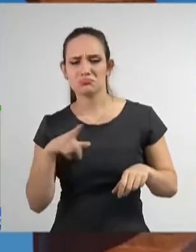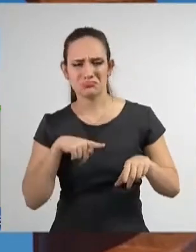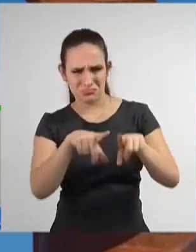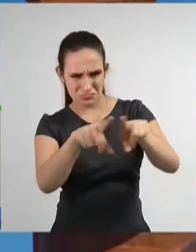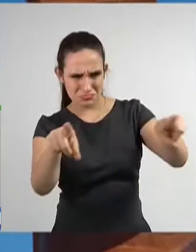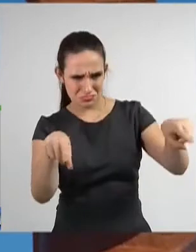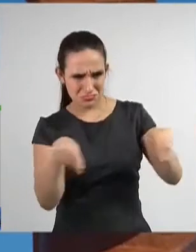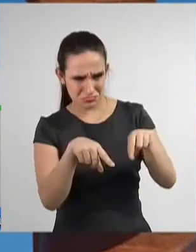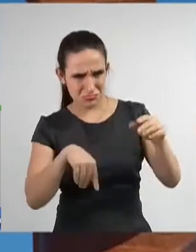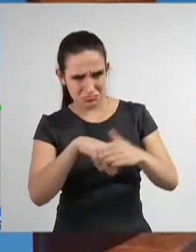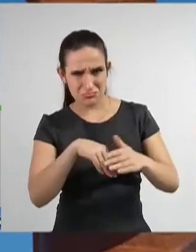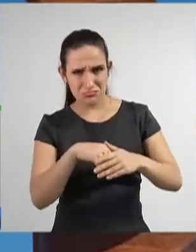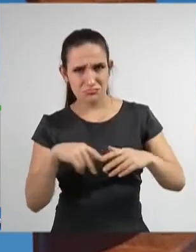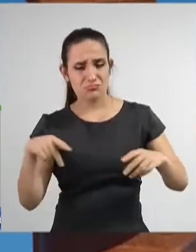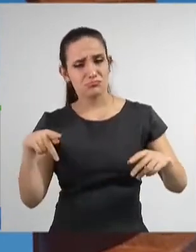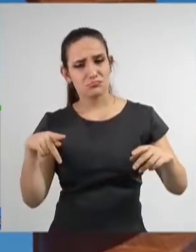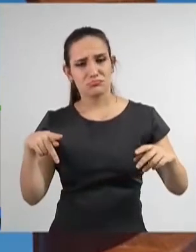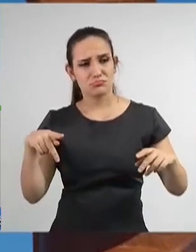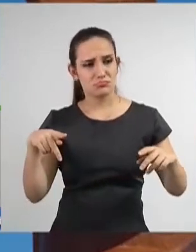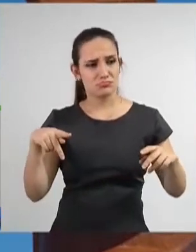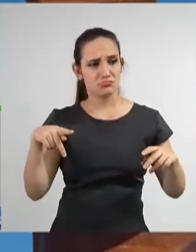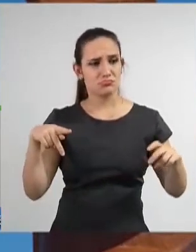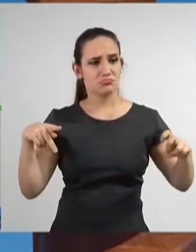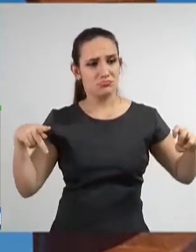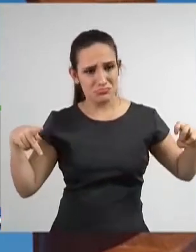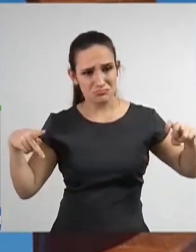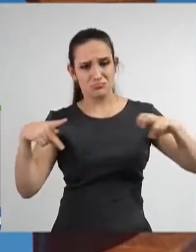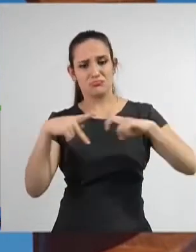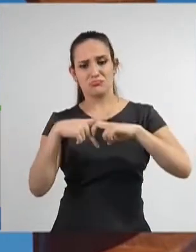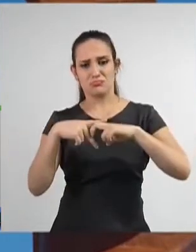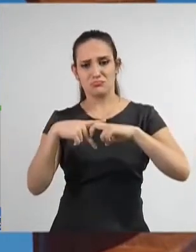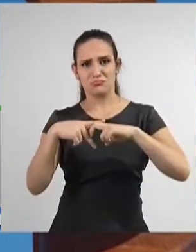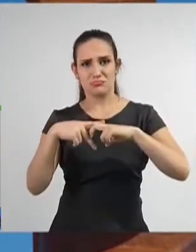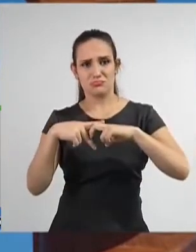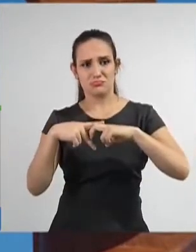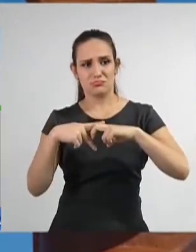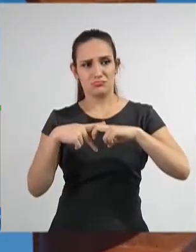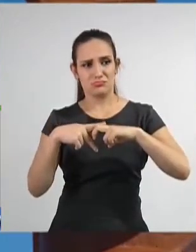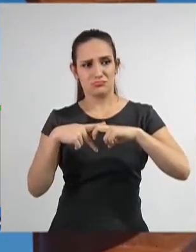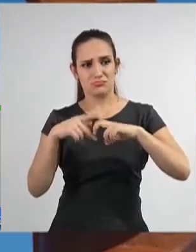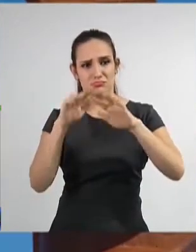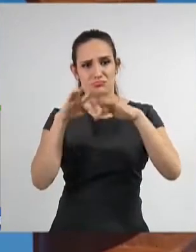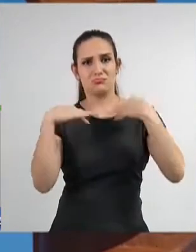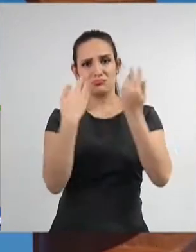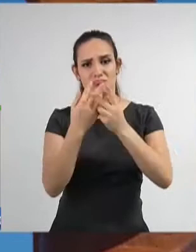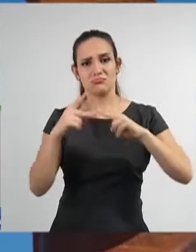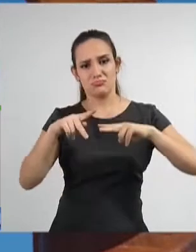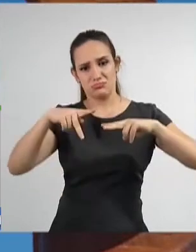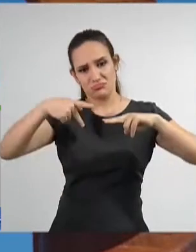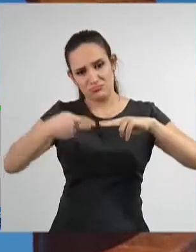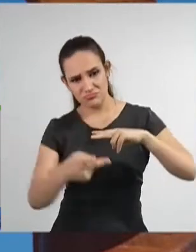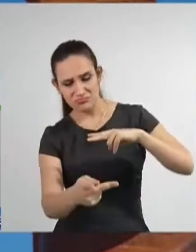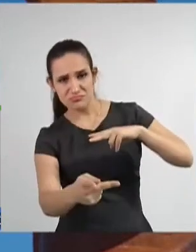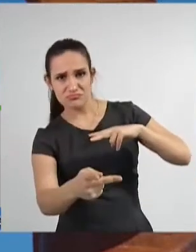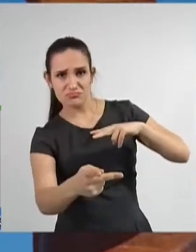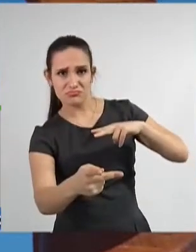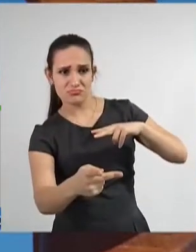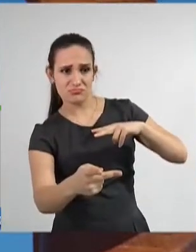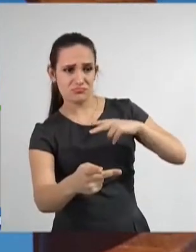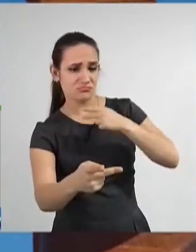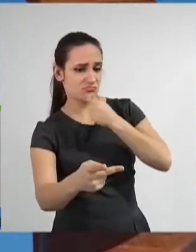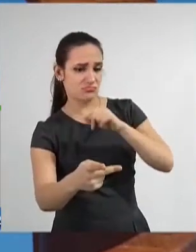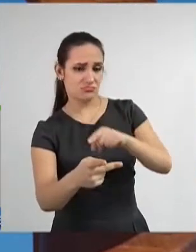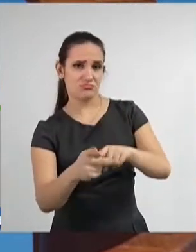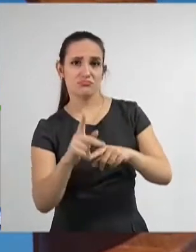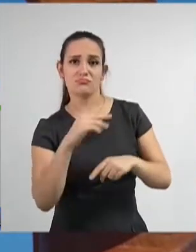veículo bateu de frente na moto, causou a queda da família. O motociclista indígena Dante